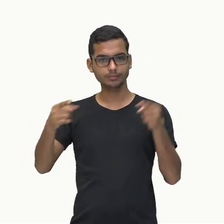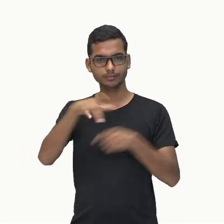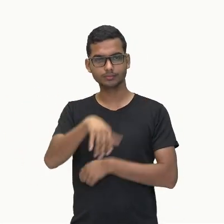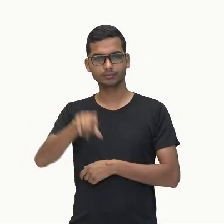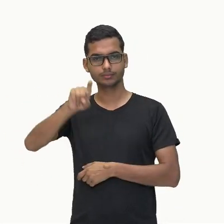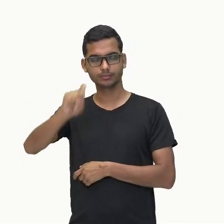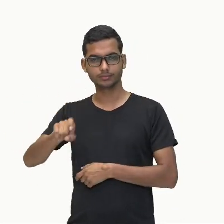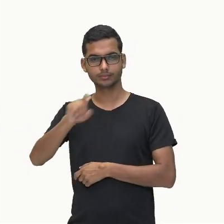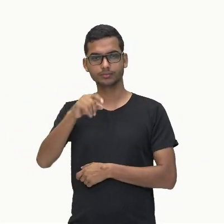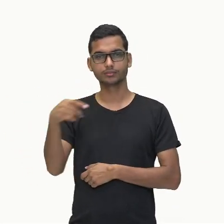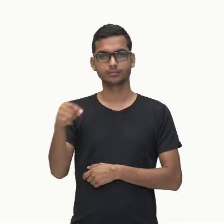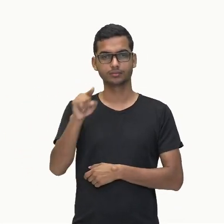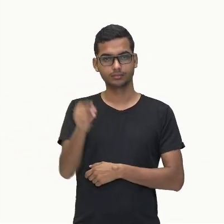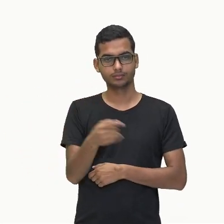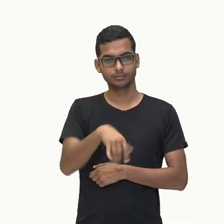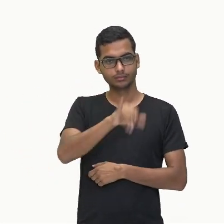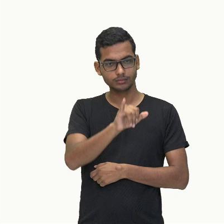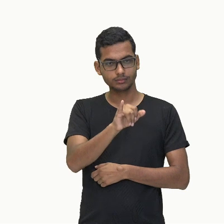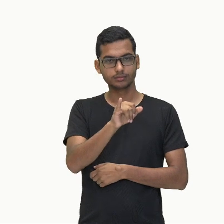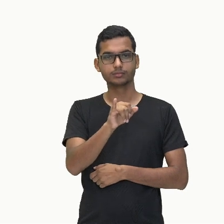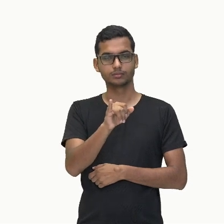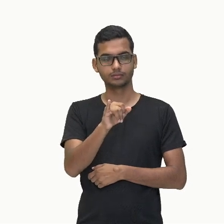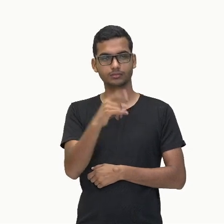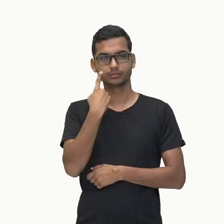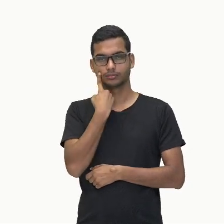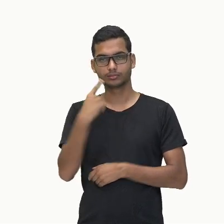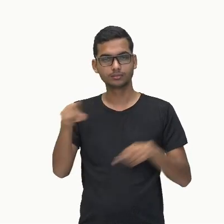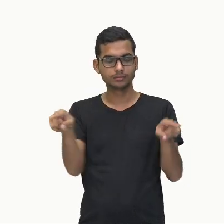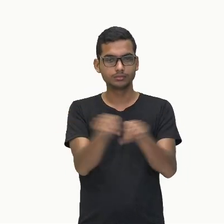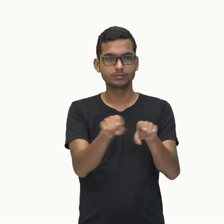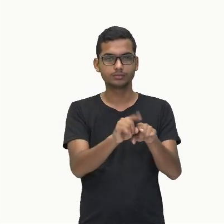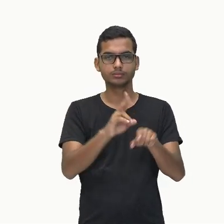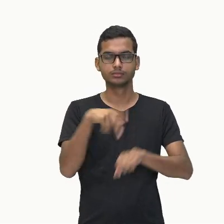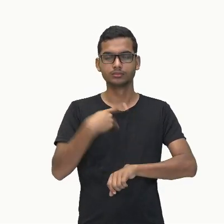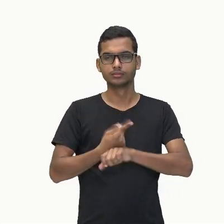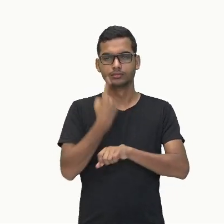é igual a x. Então, o que a gente vai fazer aqui no lugar do y?